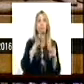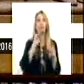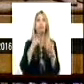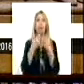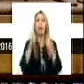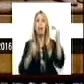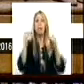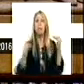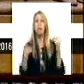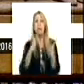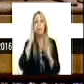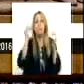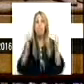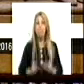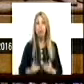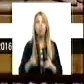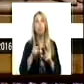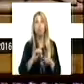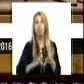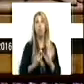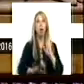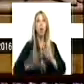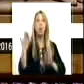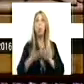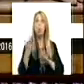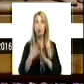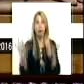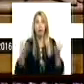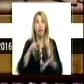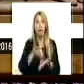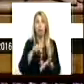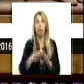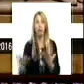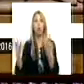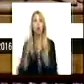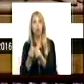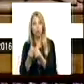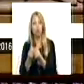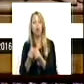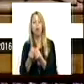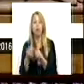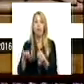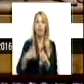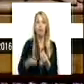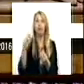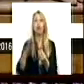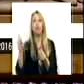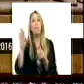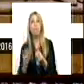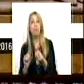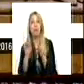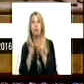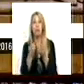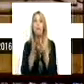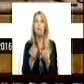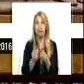é uma responsabilidade urgente que, aliás, consta da posição conjunta dos Verdes com o Partido Socialista. E nesta matéria, o